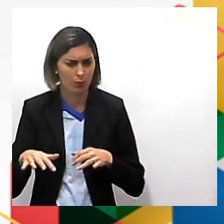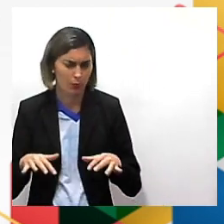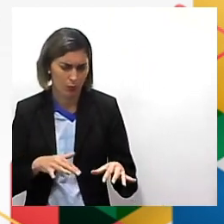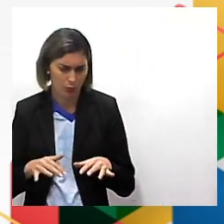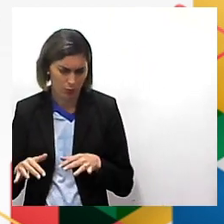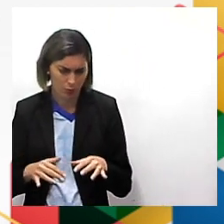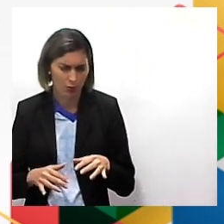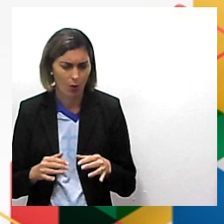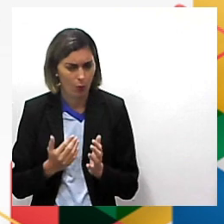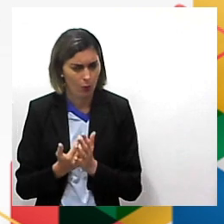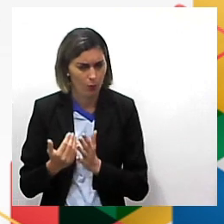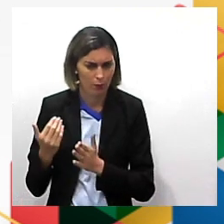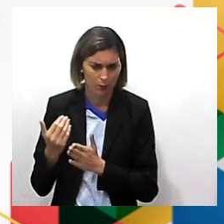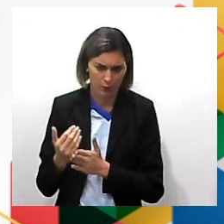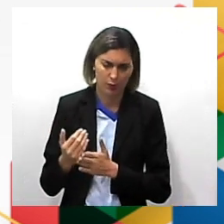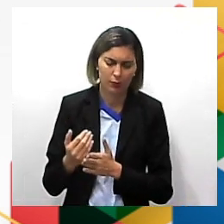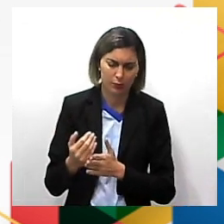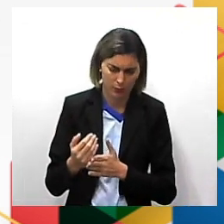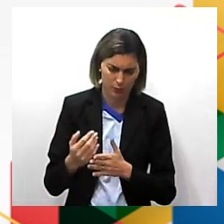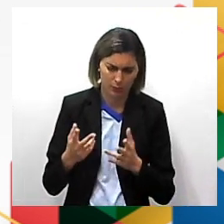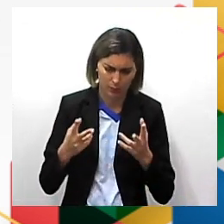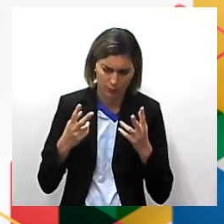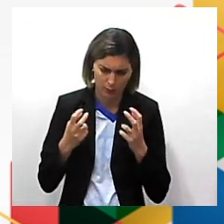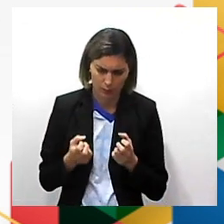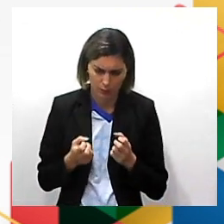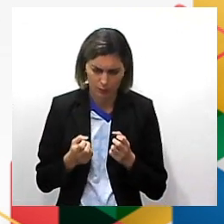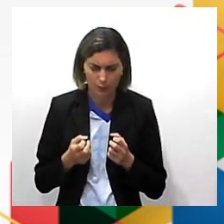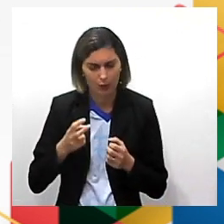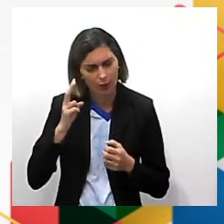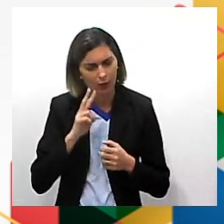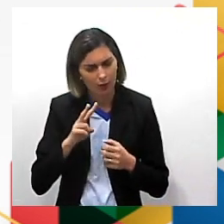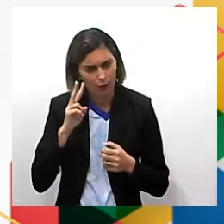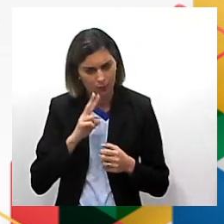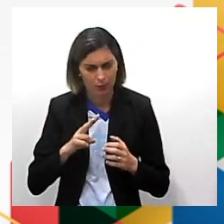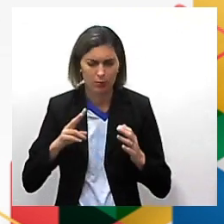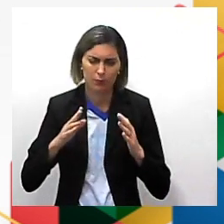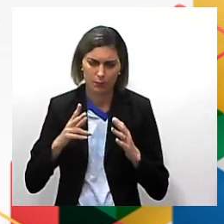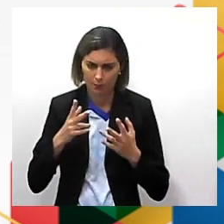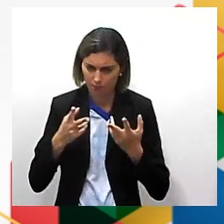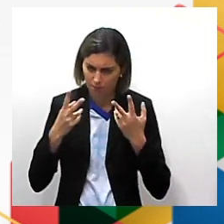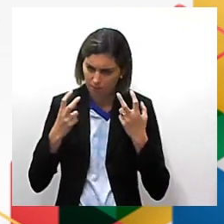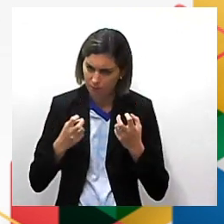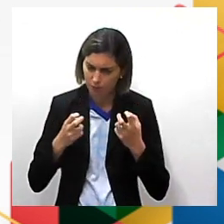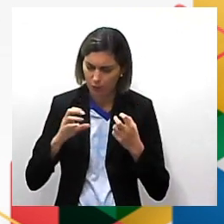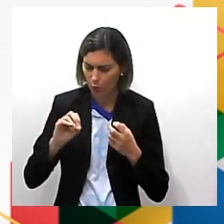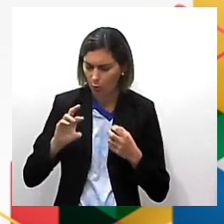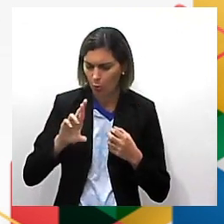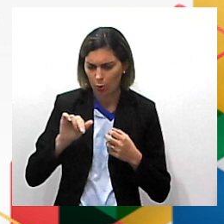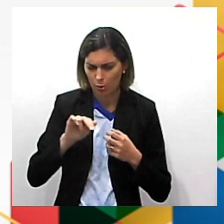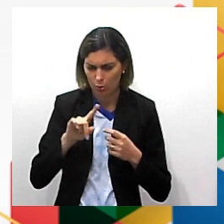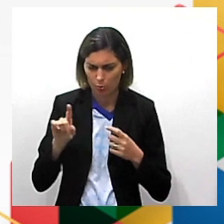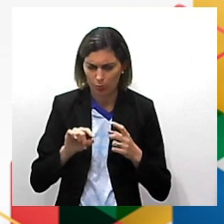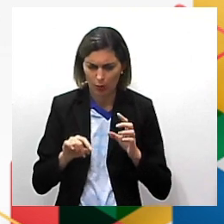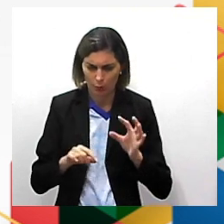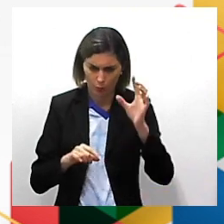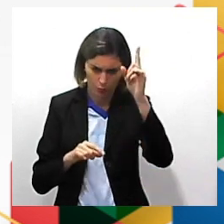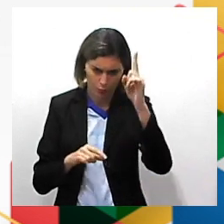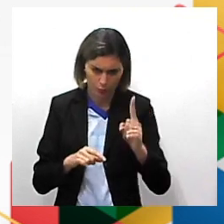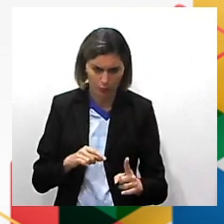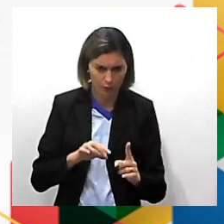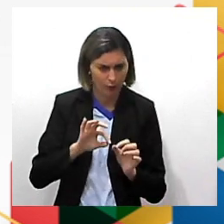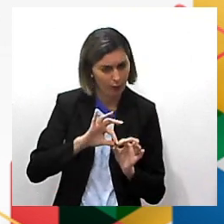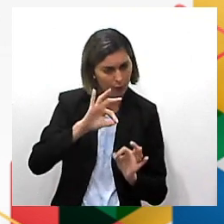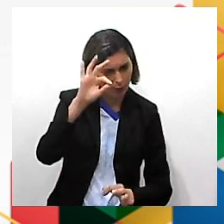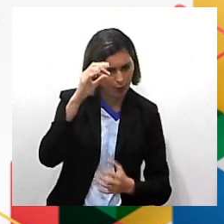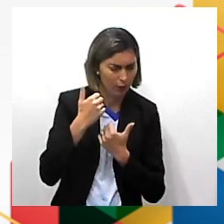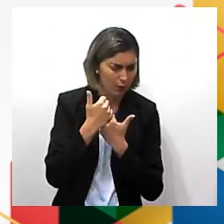movimento aumentando a distância percorrida, percebeu? Lembre-se, perceba que na horizontal eu tenho a representação da